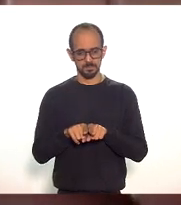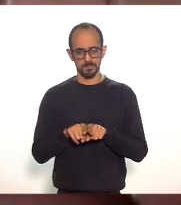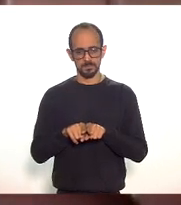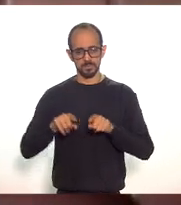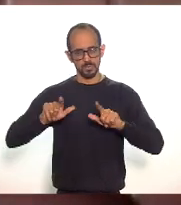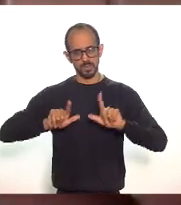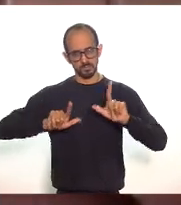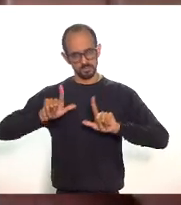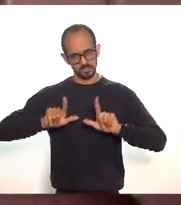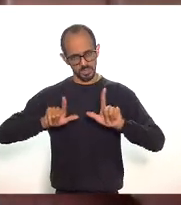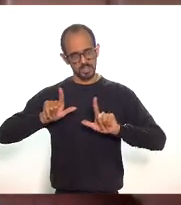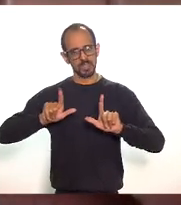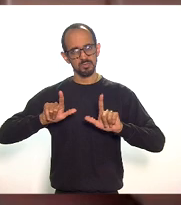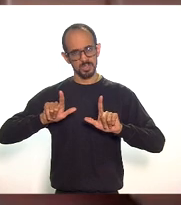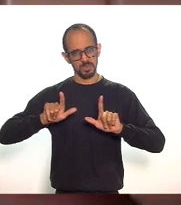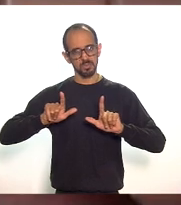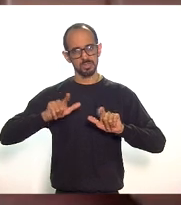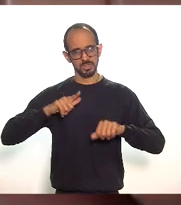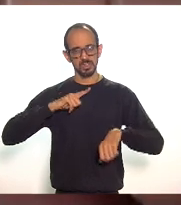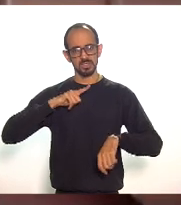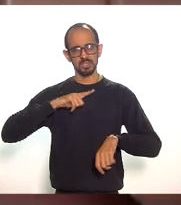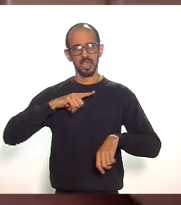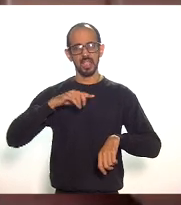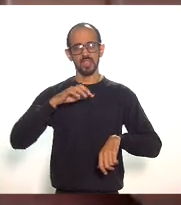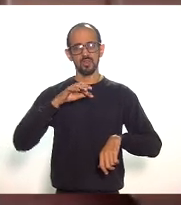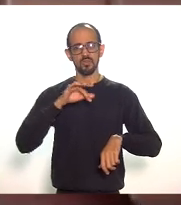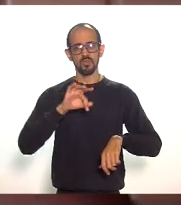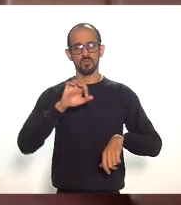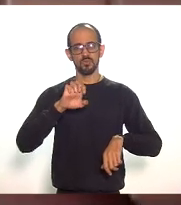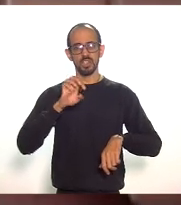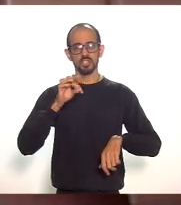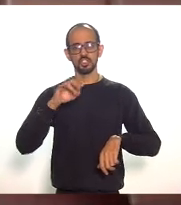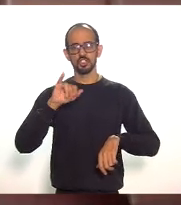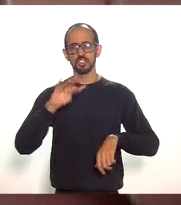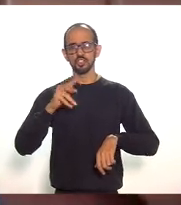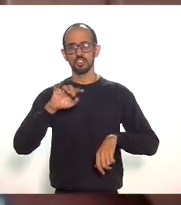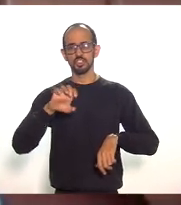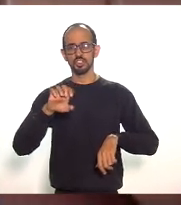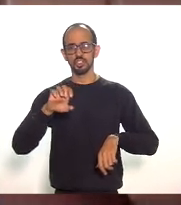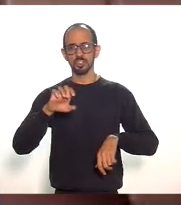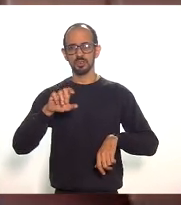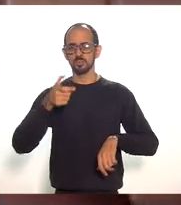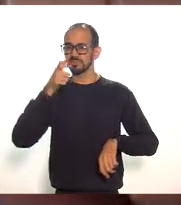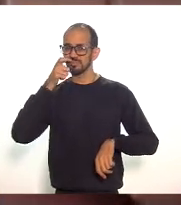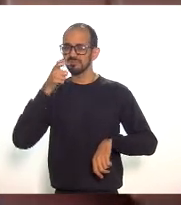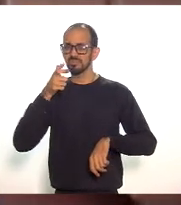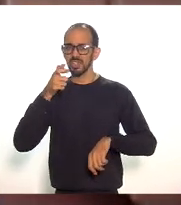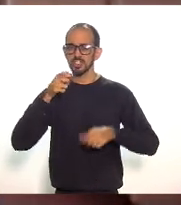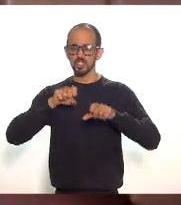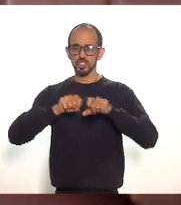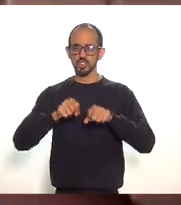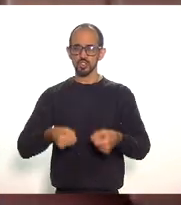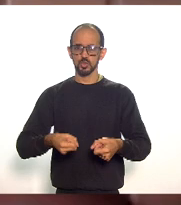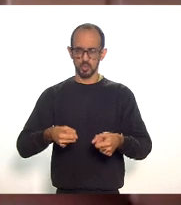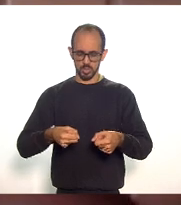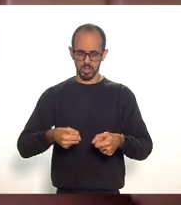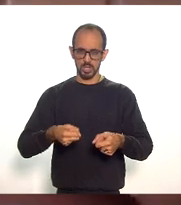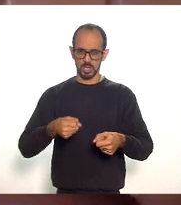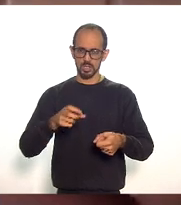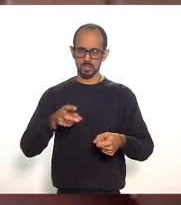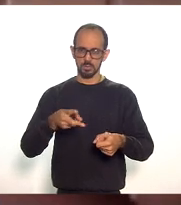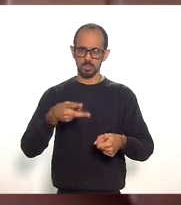midiática desse país, um fetiche em destruir, haja vista a reunião ministerial do ano passado, dia 22 de